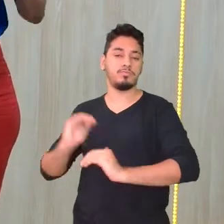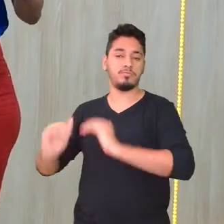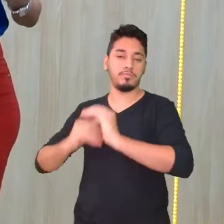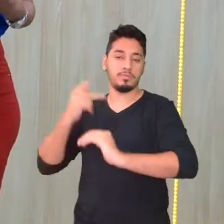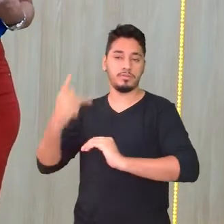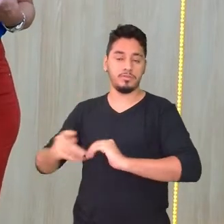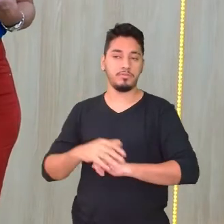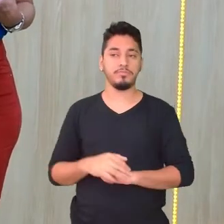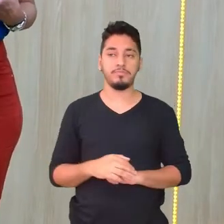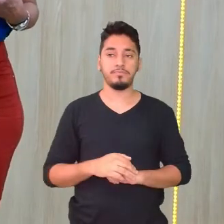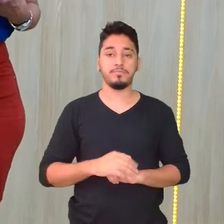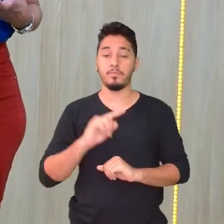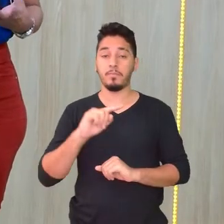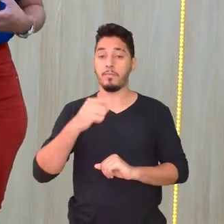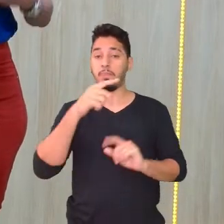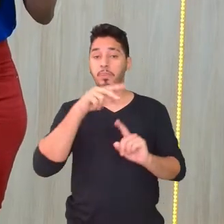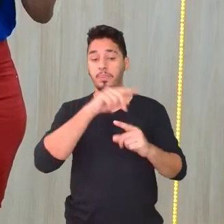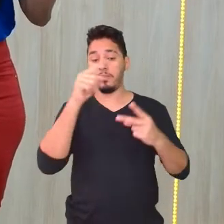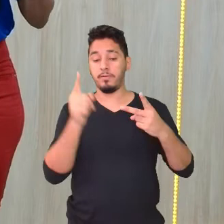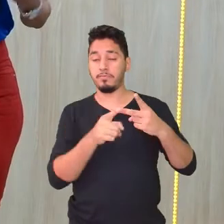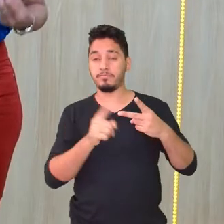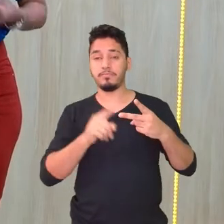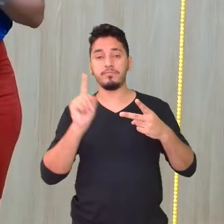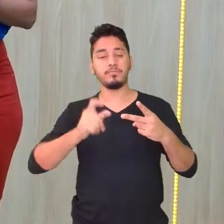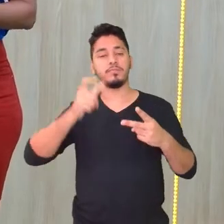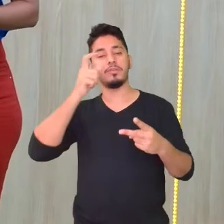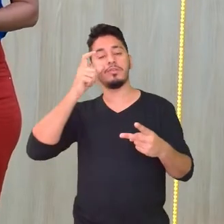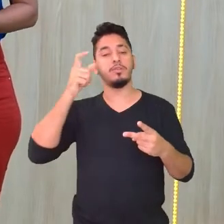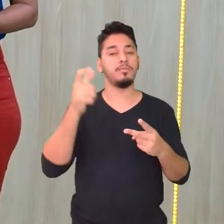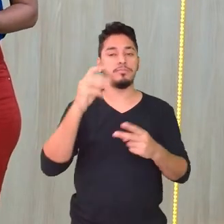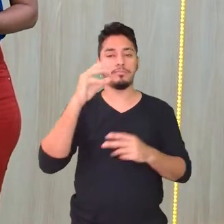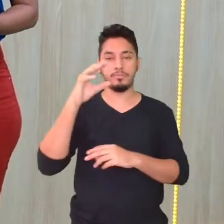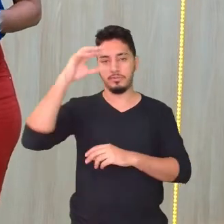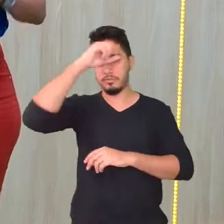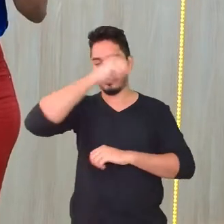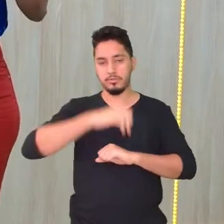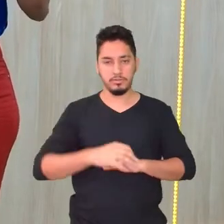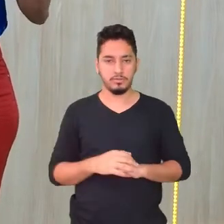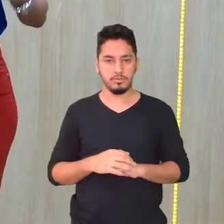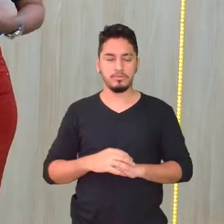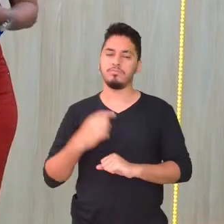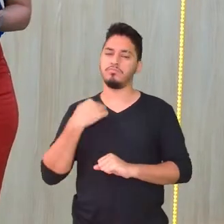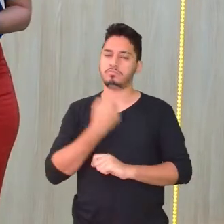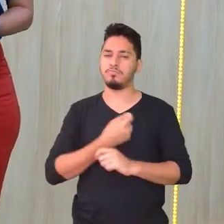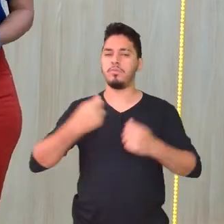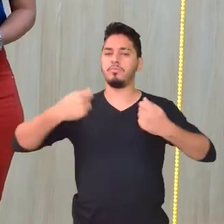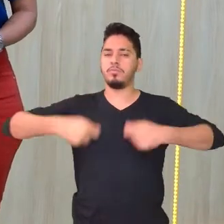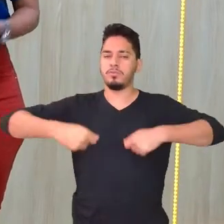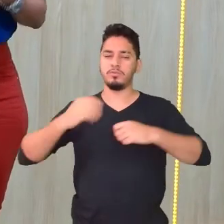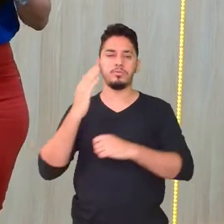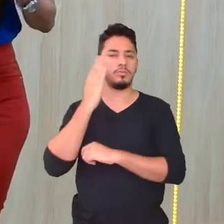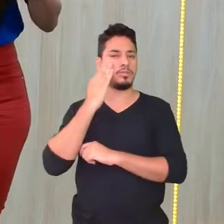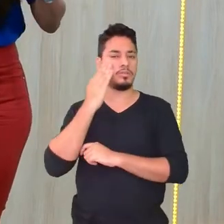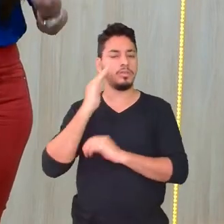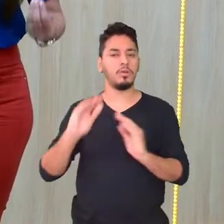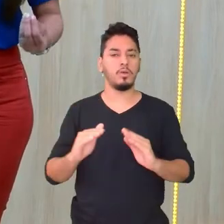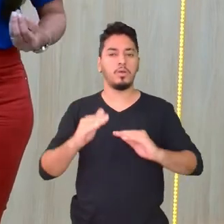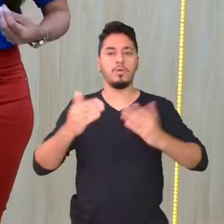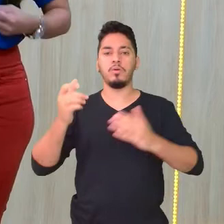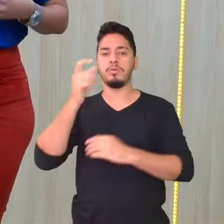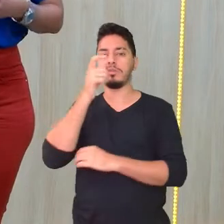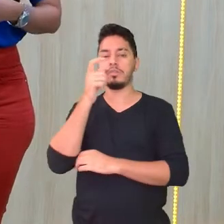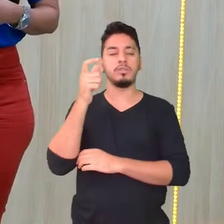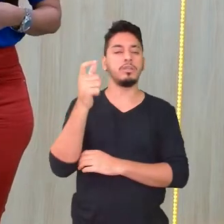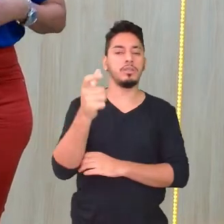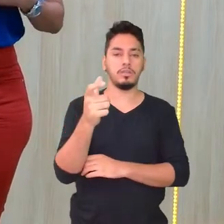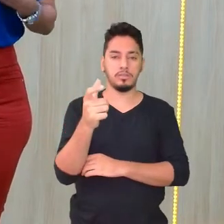Então, outro aspecto importante são os interesses de aprendizagem. Então, a gente precisa considerar quais os